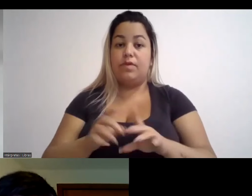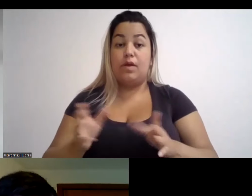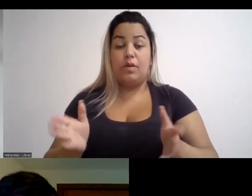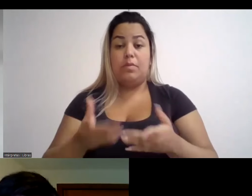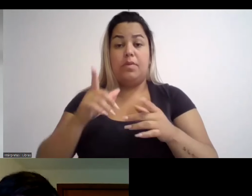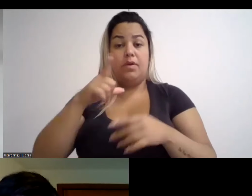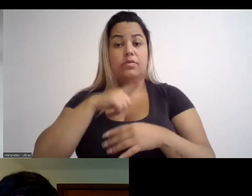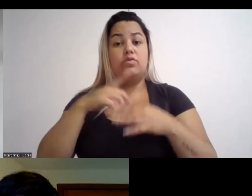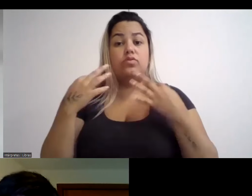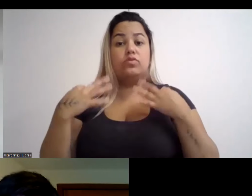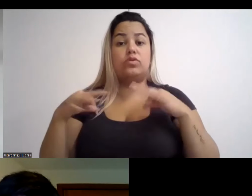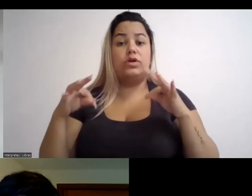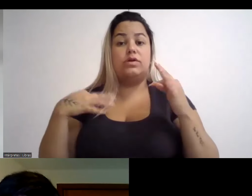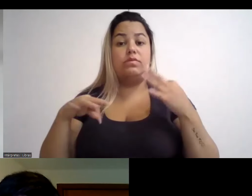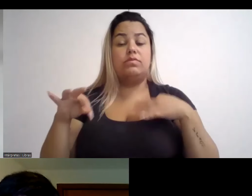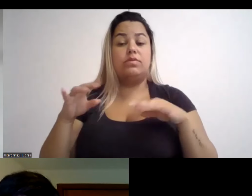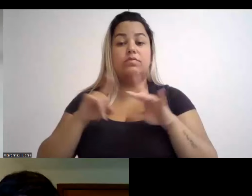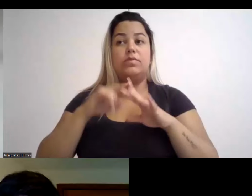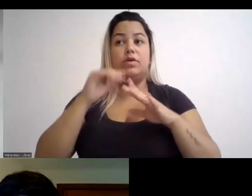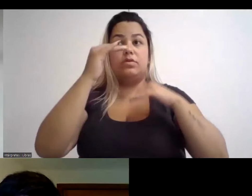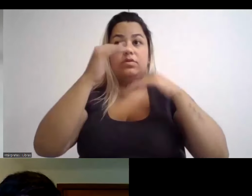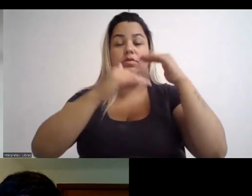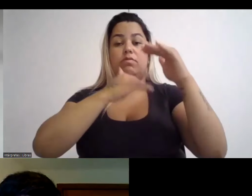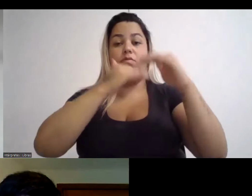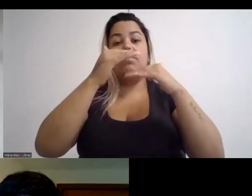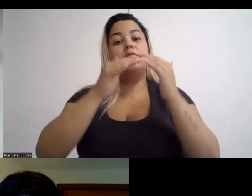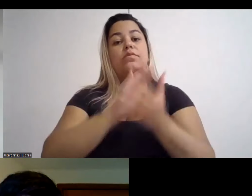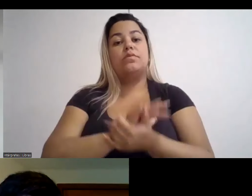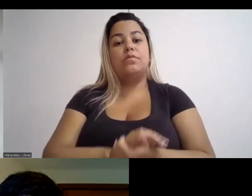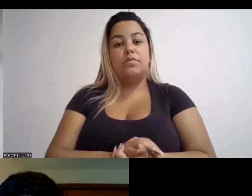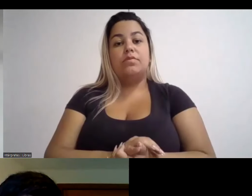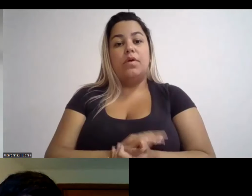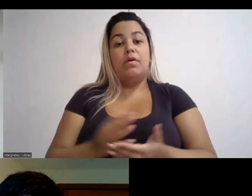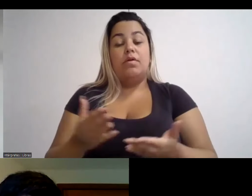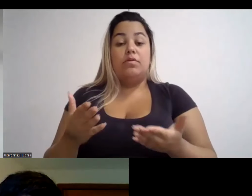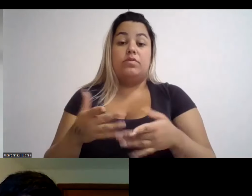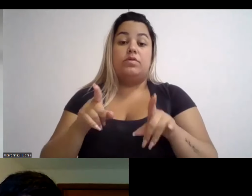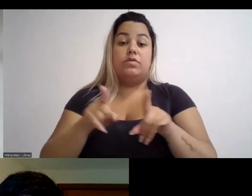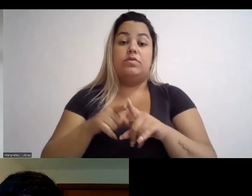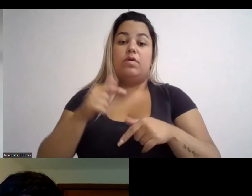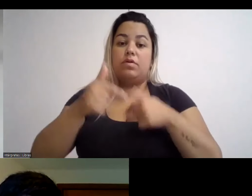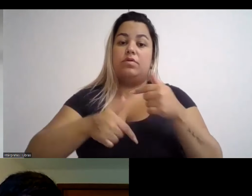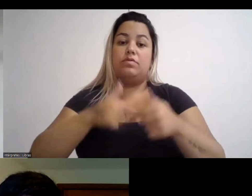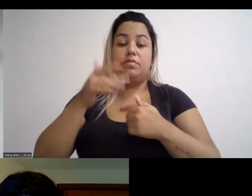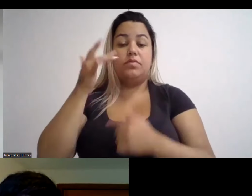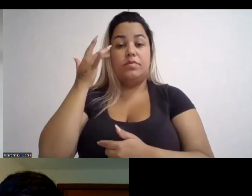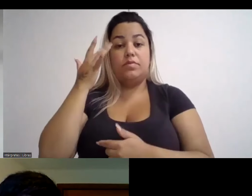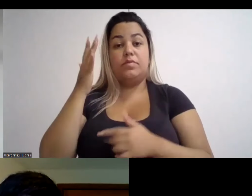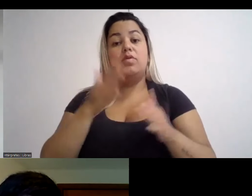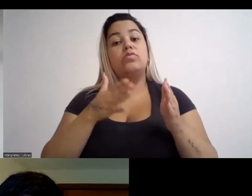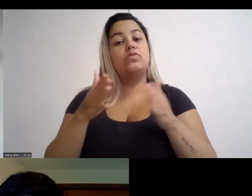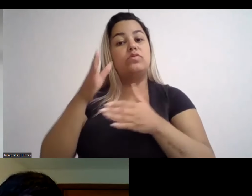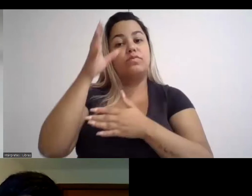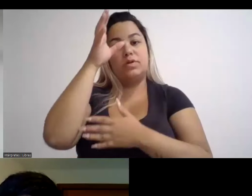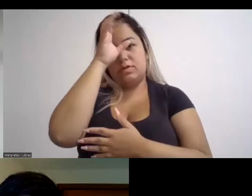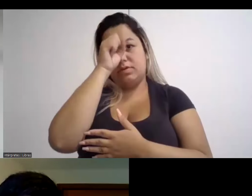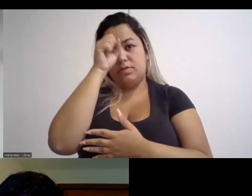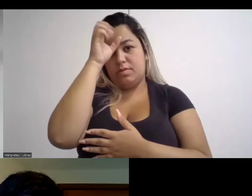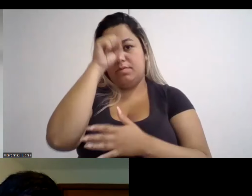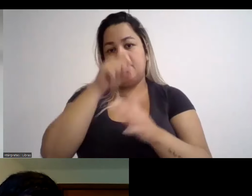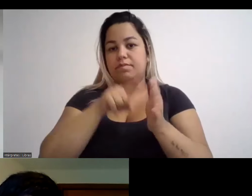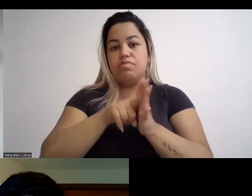como plataforma de desenvolvimento. Atualmente, a Larissa trabalha como facilitadora de processos de aprendizagem,